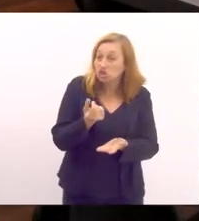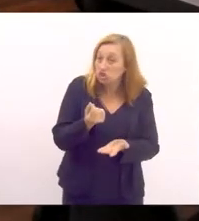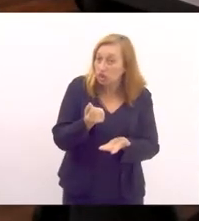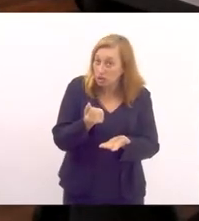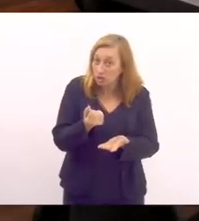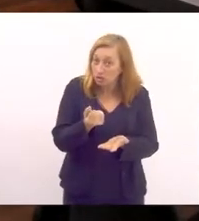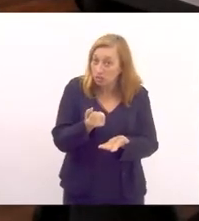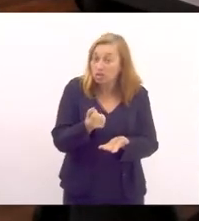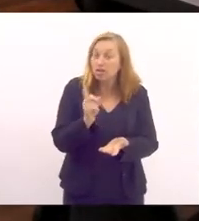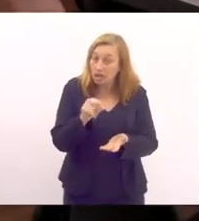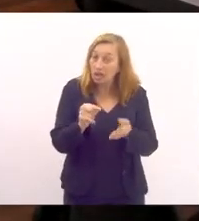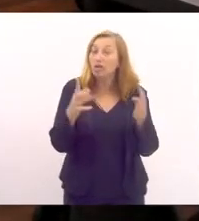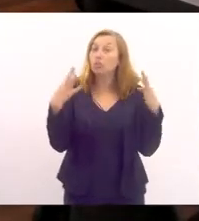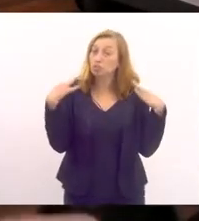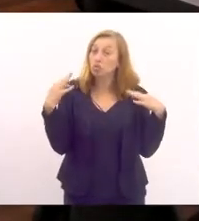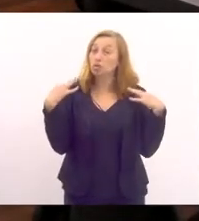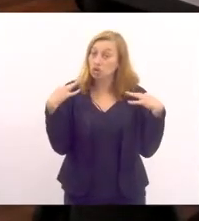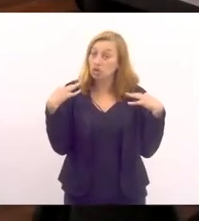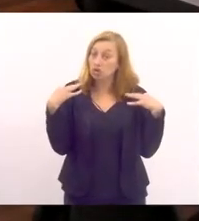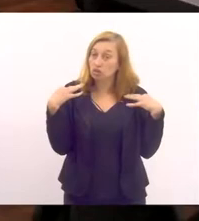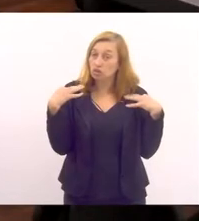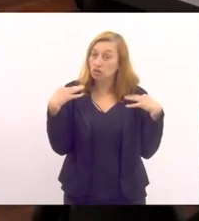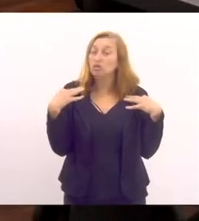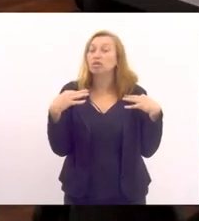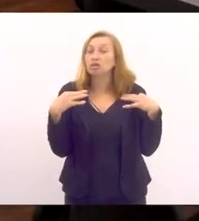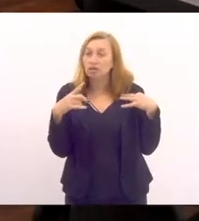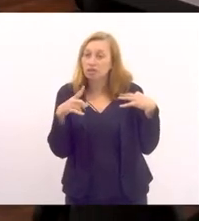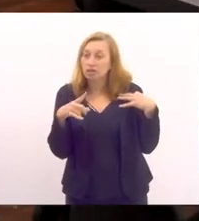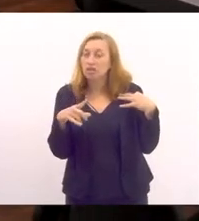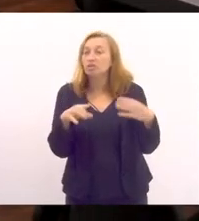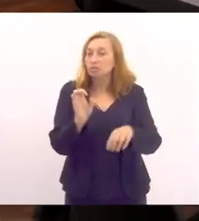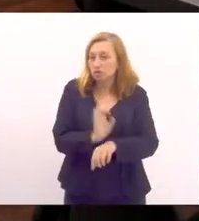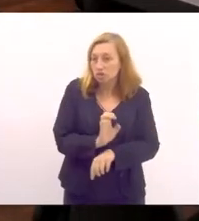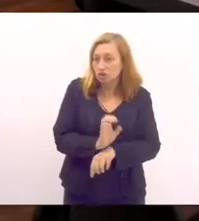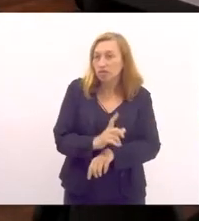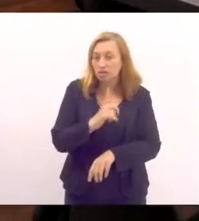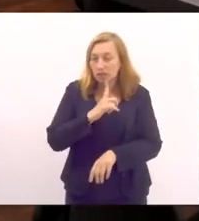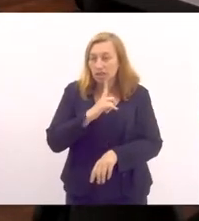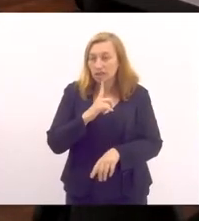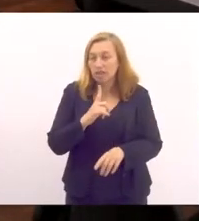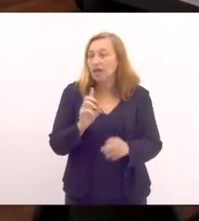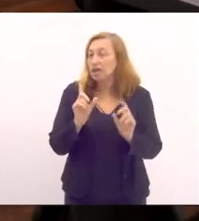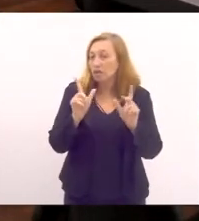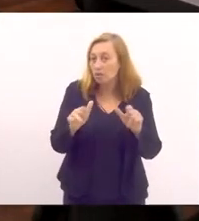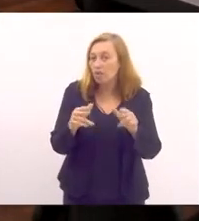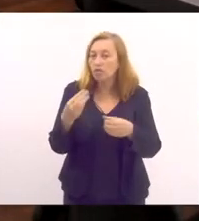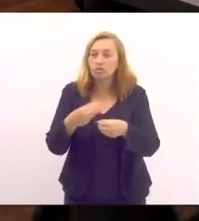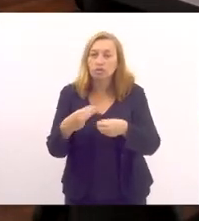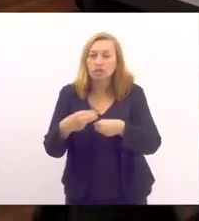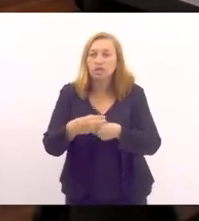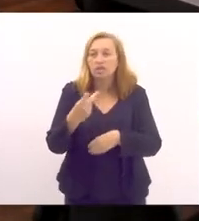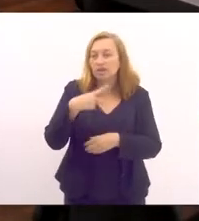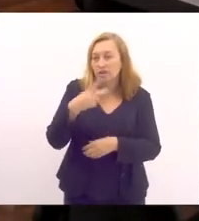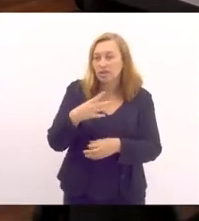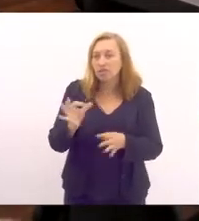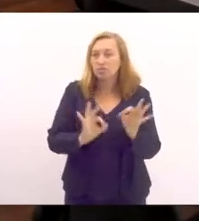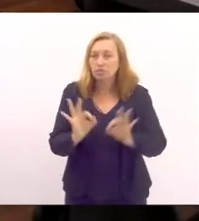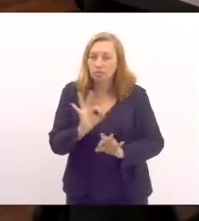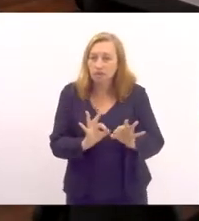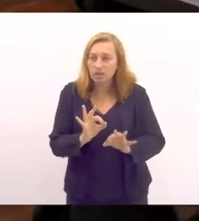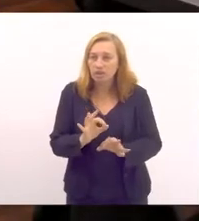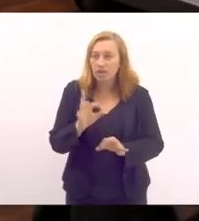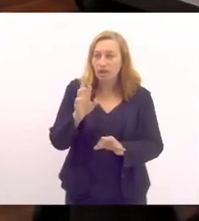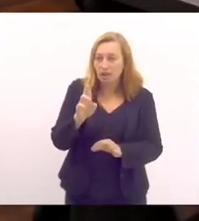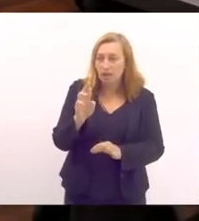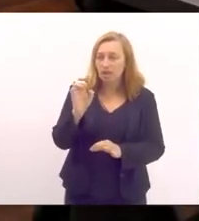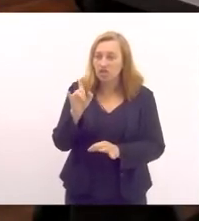esse turismo gera para o Estado. Da mesma forma que os municípios. A gente está falando muito do plano de regionalização do